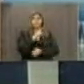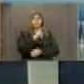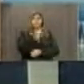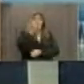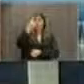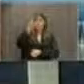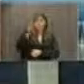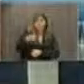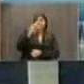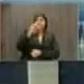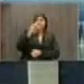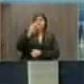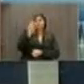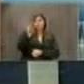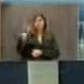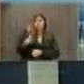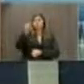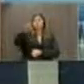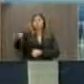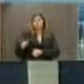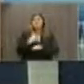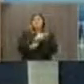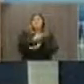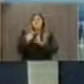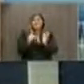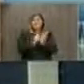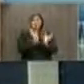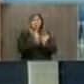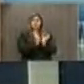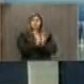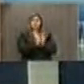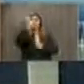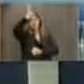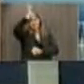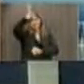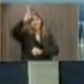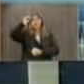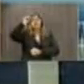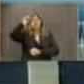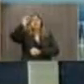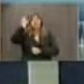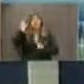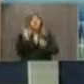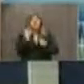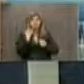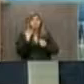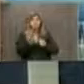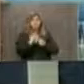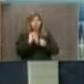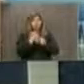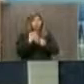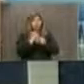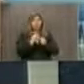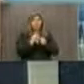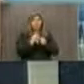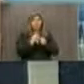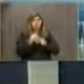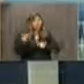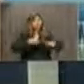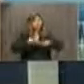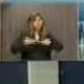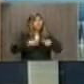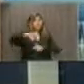de 1,5% de todos os fornecedores da Prefeitura. Esses recursos foram reinvestidos na cidade e na cadeia produtiva.